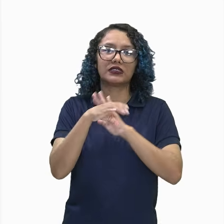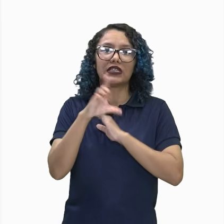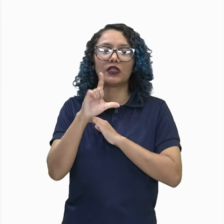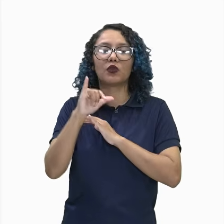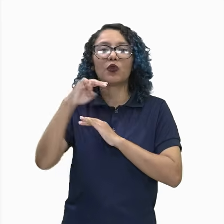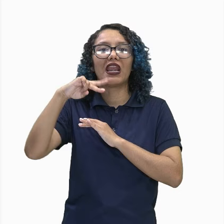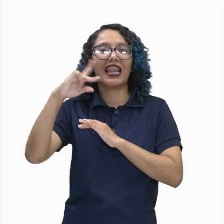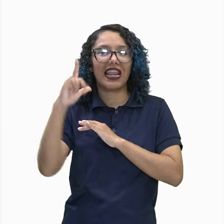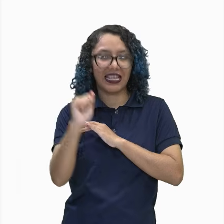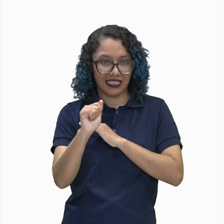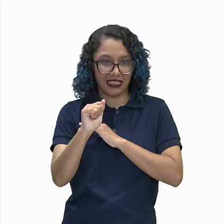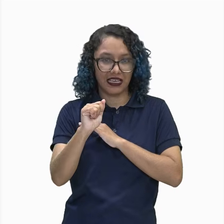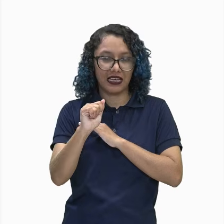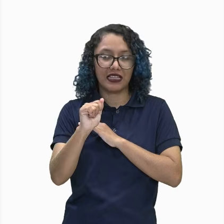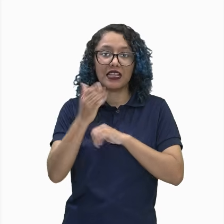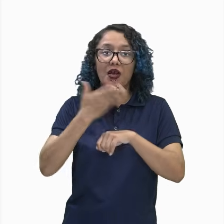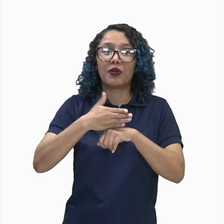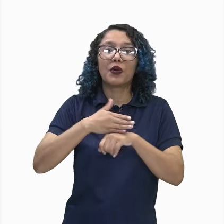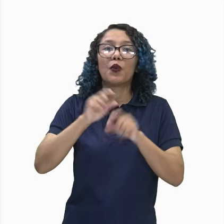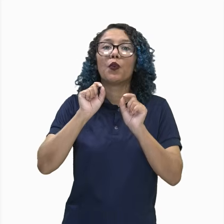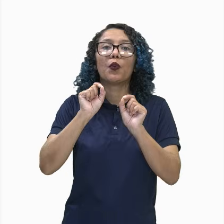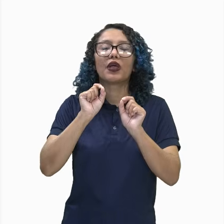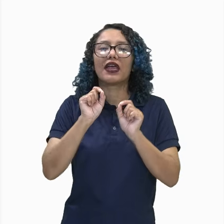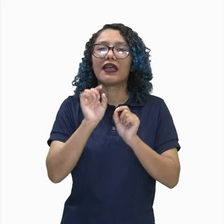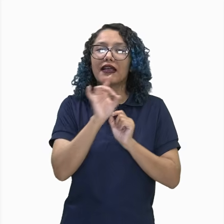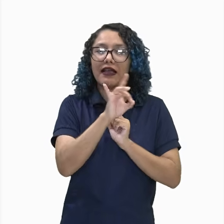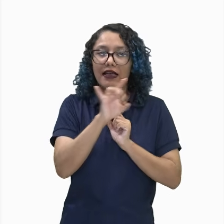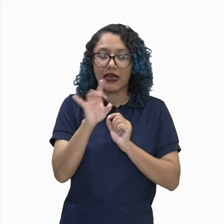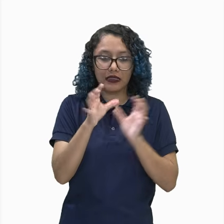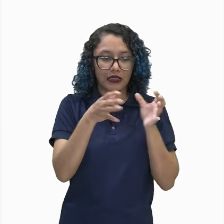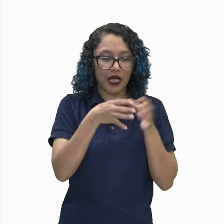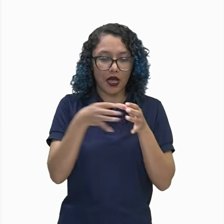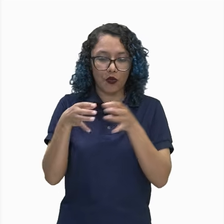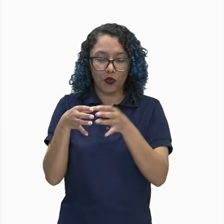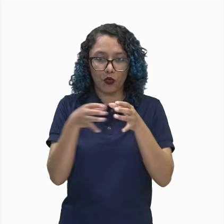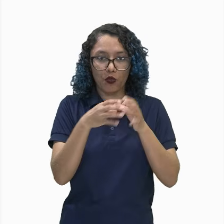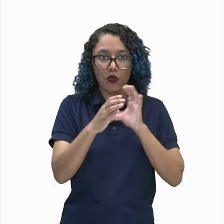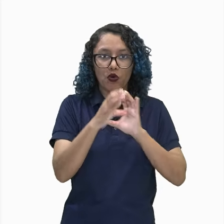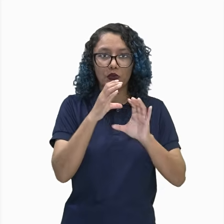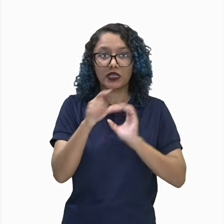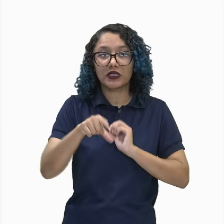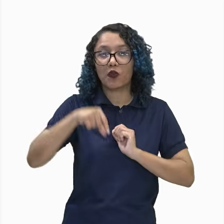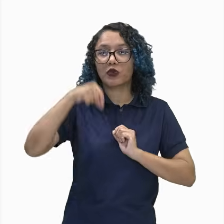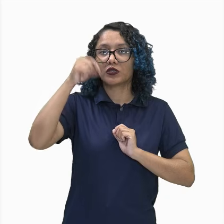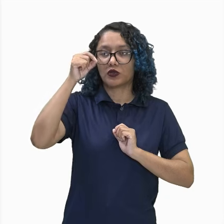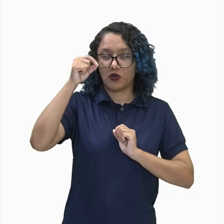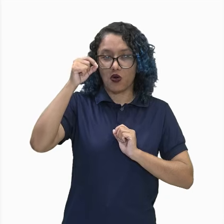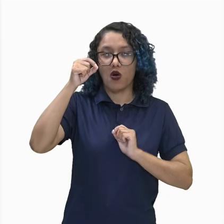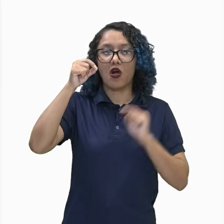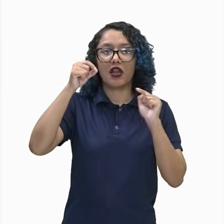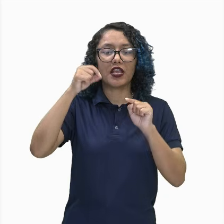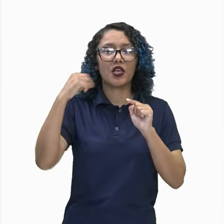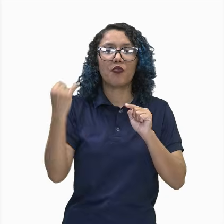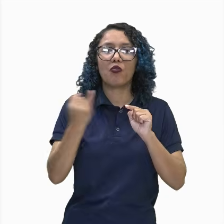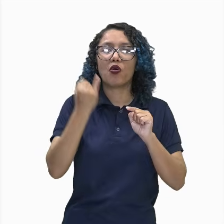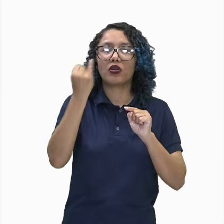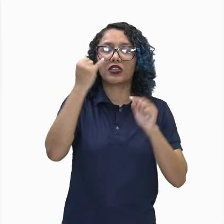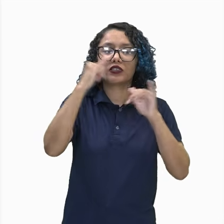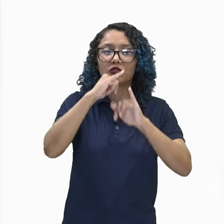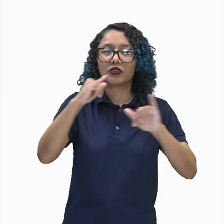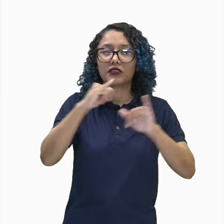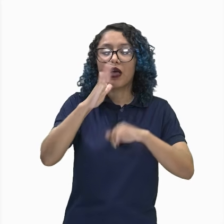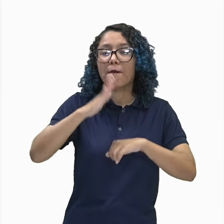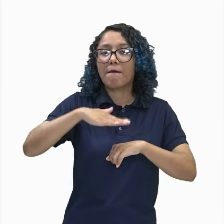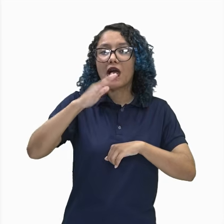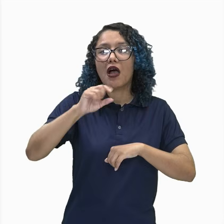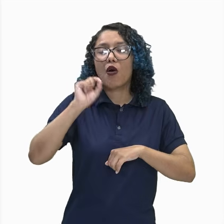que, na prática, cada grupo de comunicação define como algo que deve ser, de fato, noticiado,